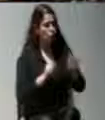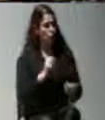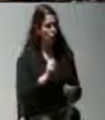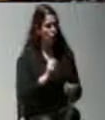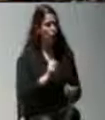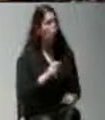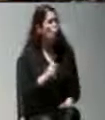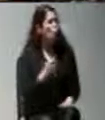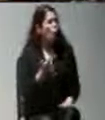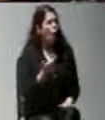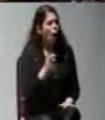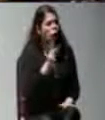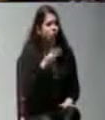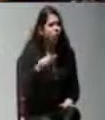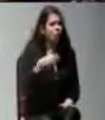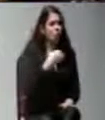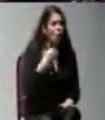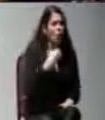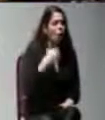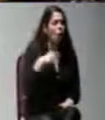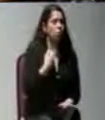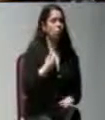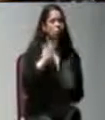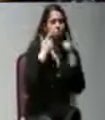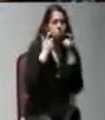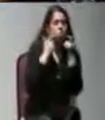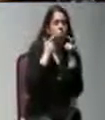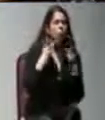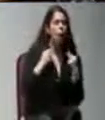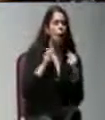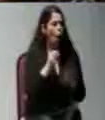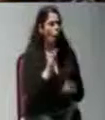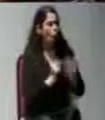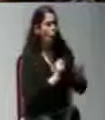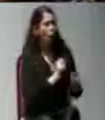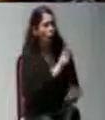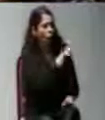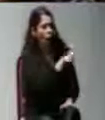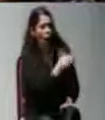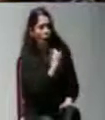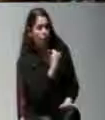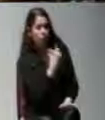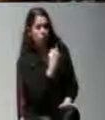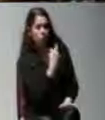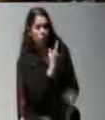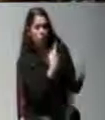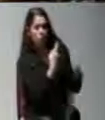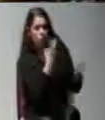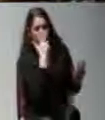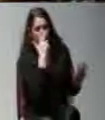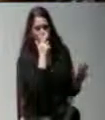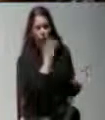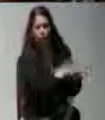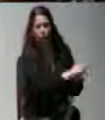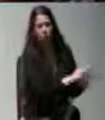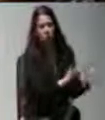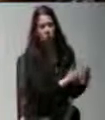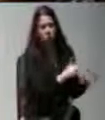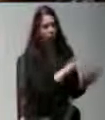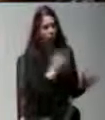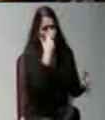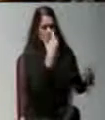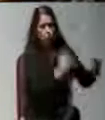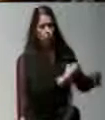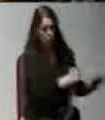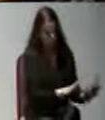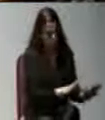choradas e quais mortes devem ser consideradas óbvias, até mesmo justas. As palavras de Butler